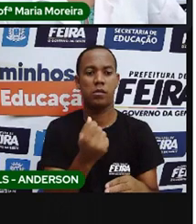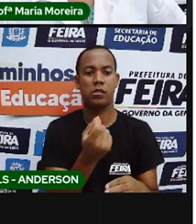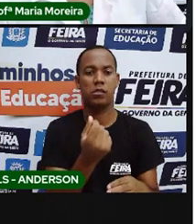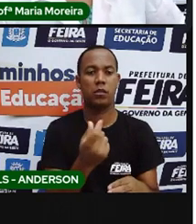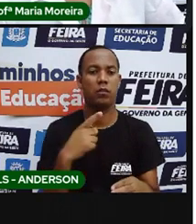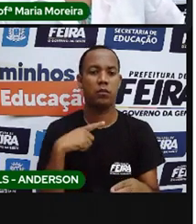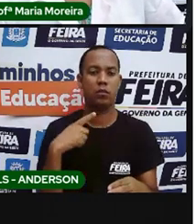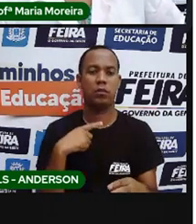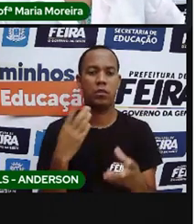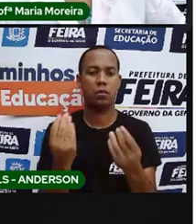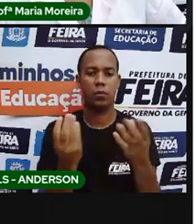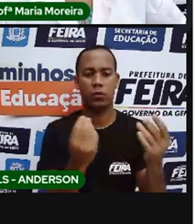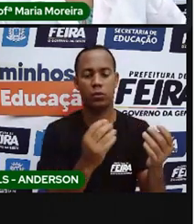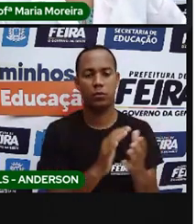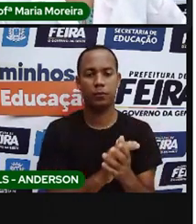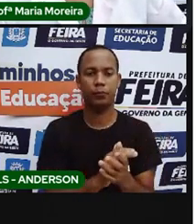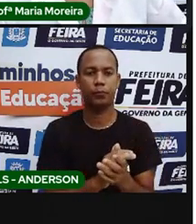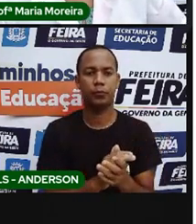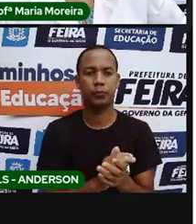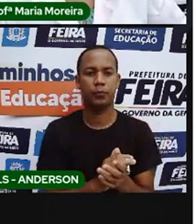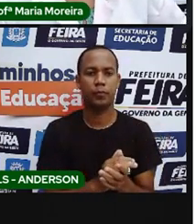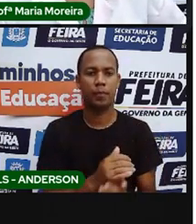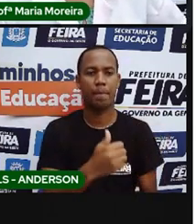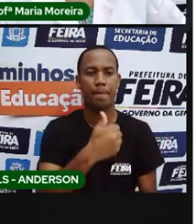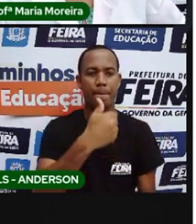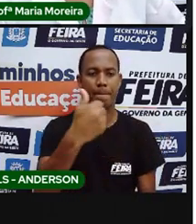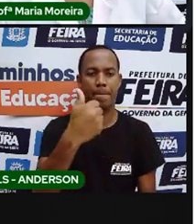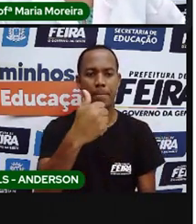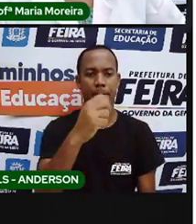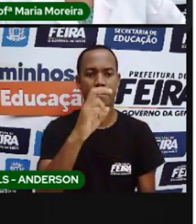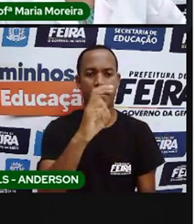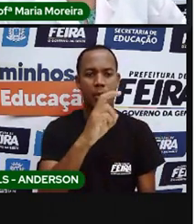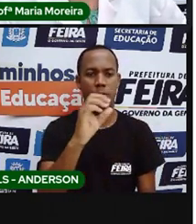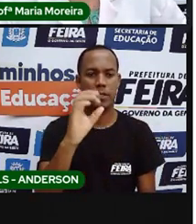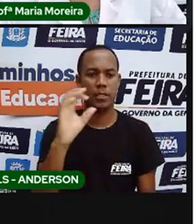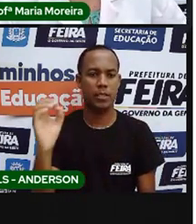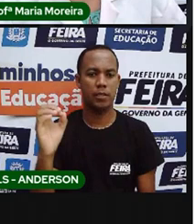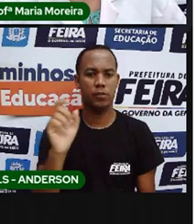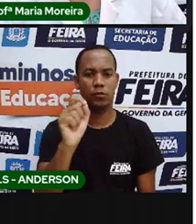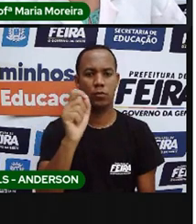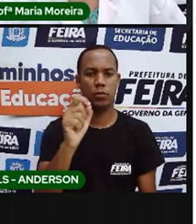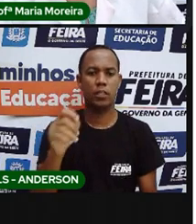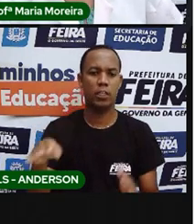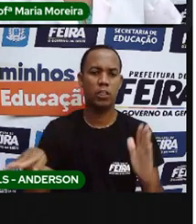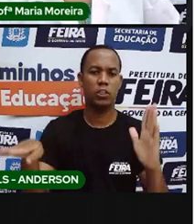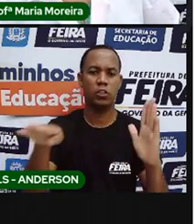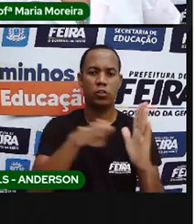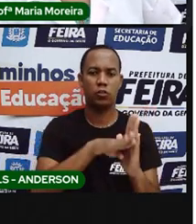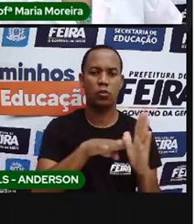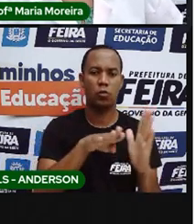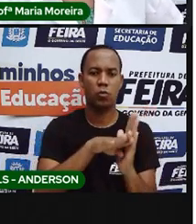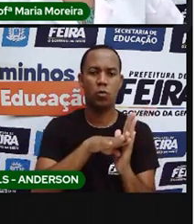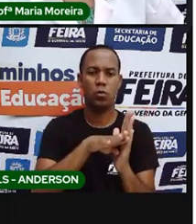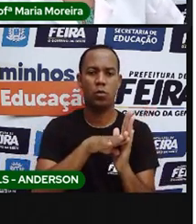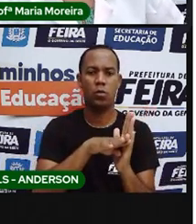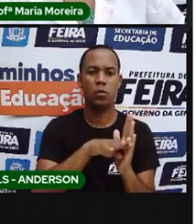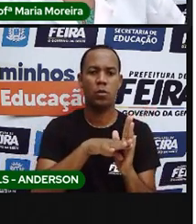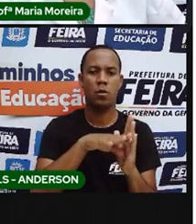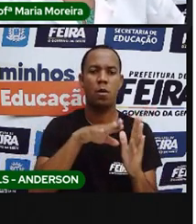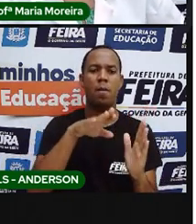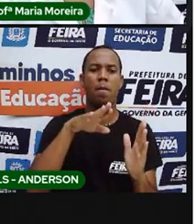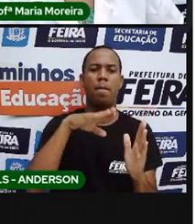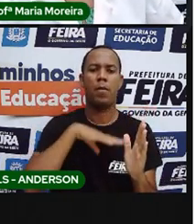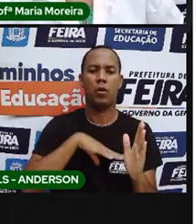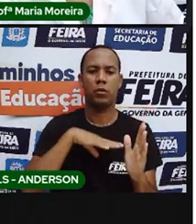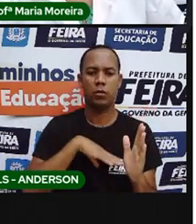Vamos lá. Em 1500, né, que é a data que se fala muito aí, que seria a da chegada dos portugueses aqui no Brasil, mas a Pró já falou, inclusive, na